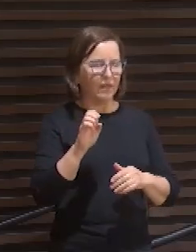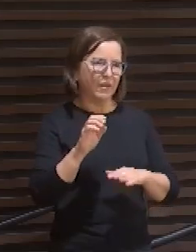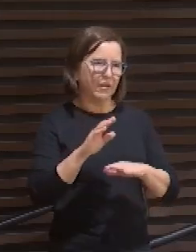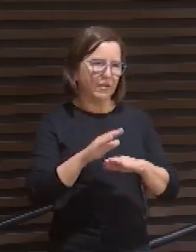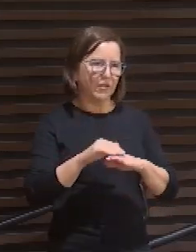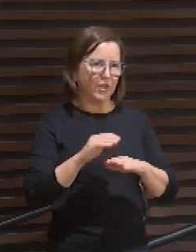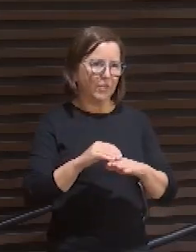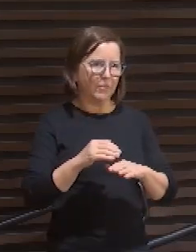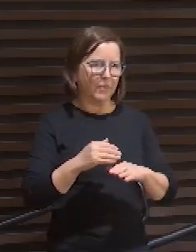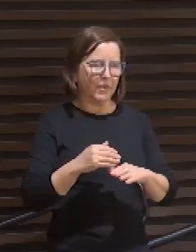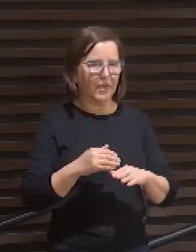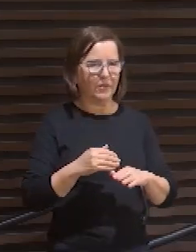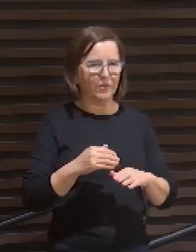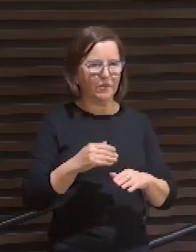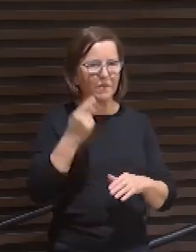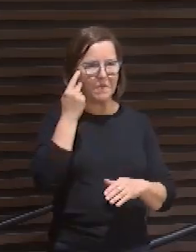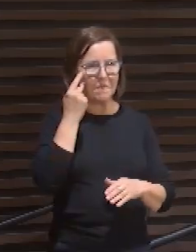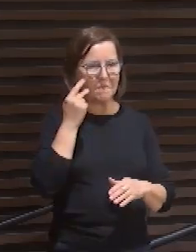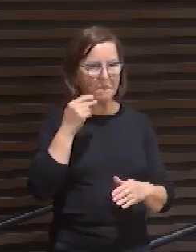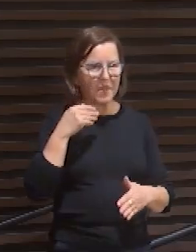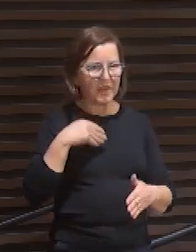a frente de batalha.